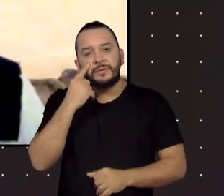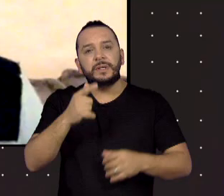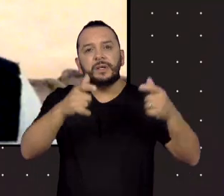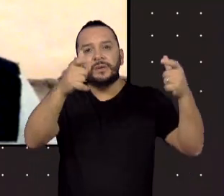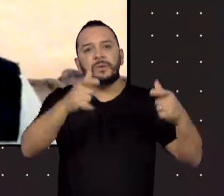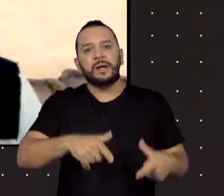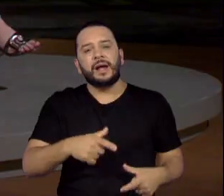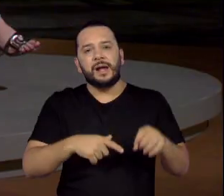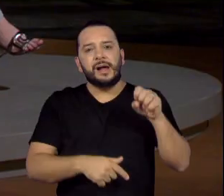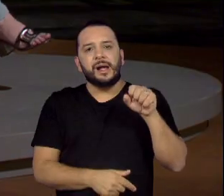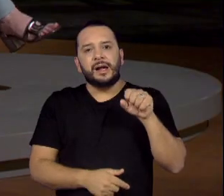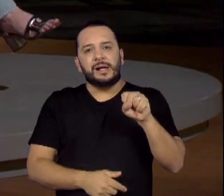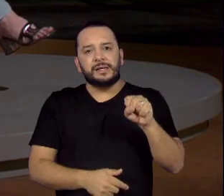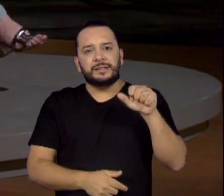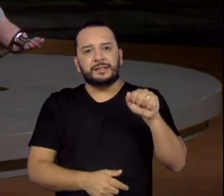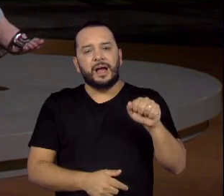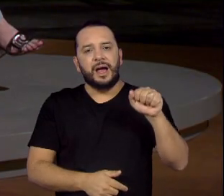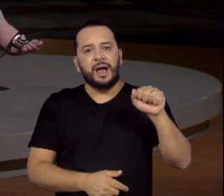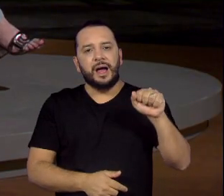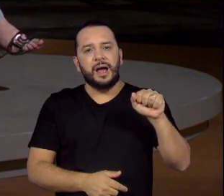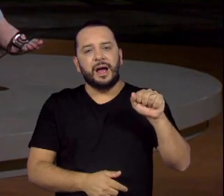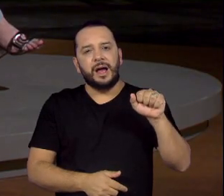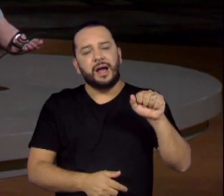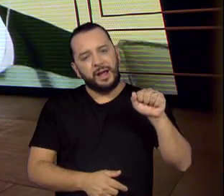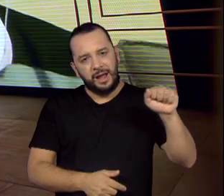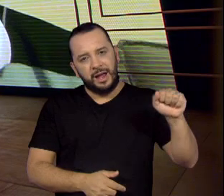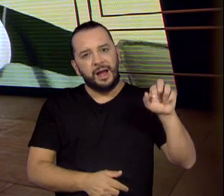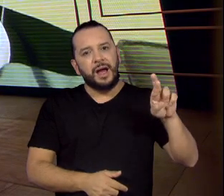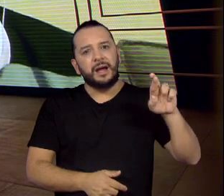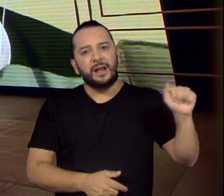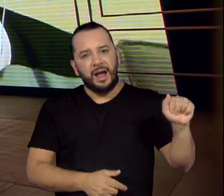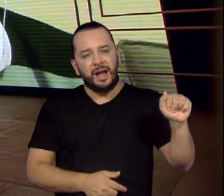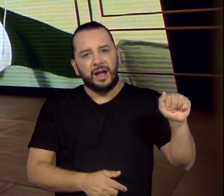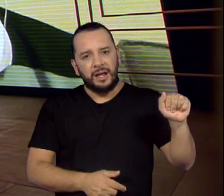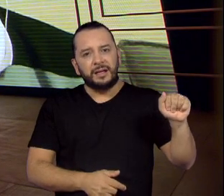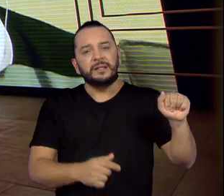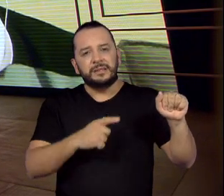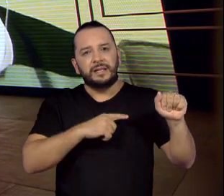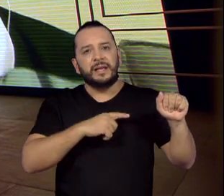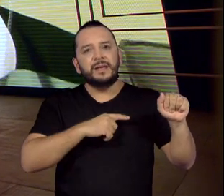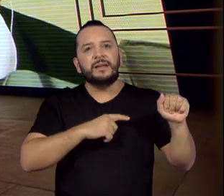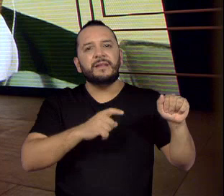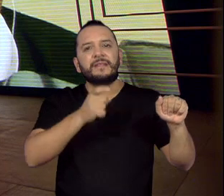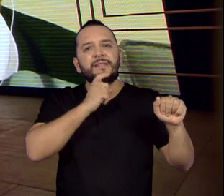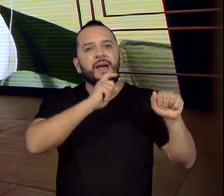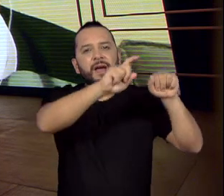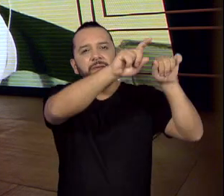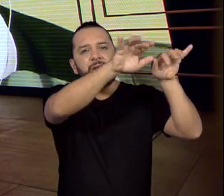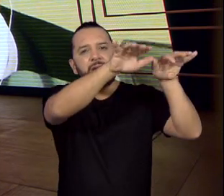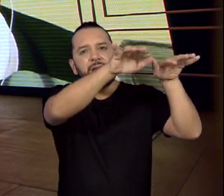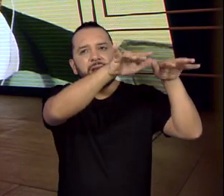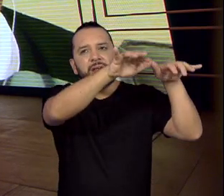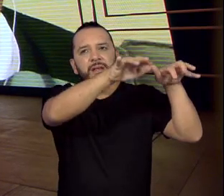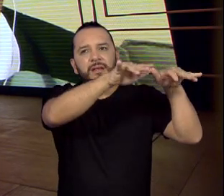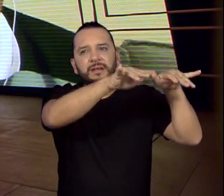Saara. Falei, chegou. O que é isso? O mundo está louco. O que está acontecendo com o